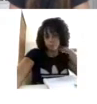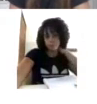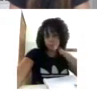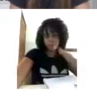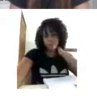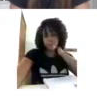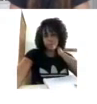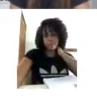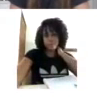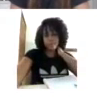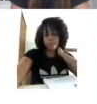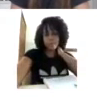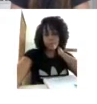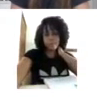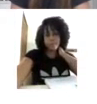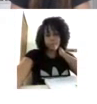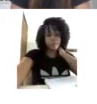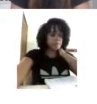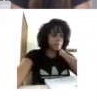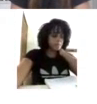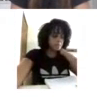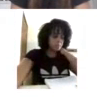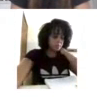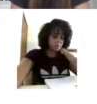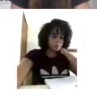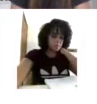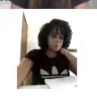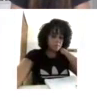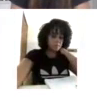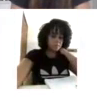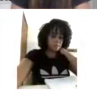Romilson, bom dia, eu sou a professora Débora,